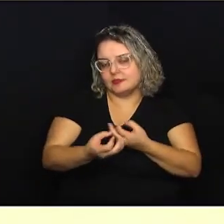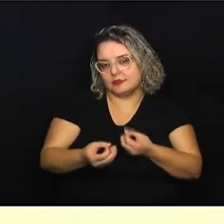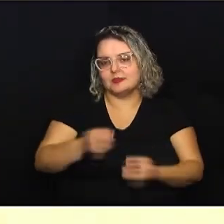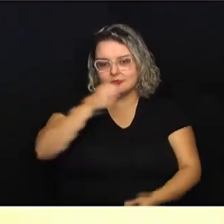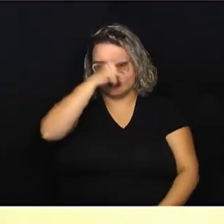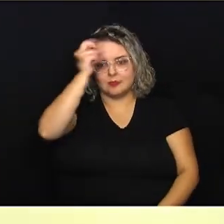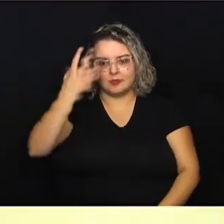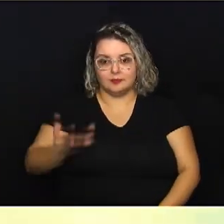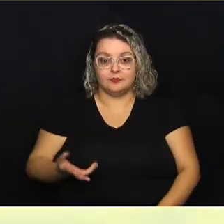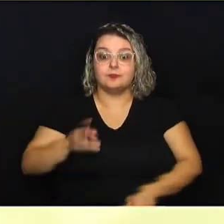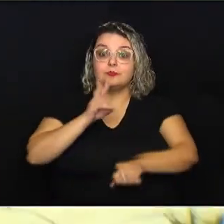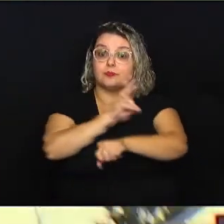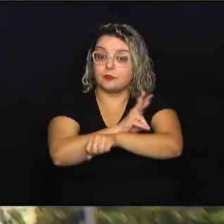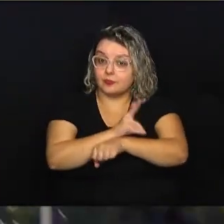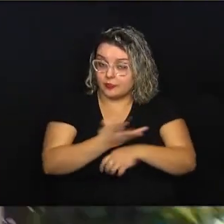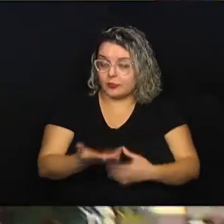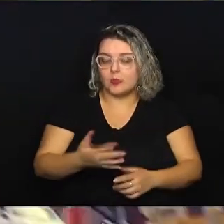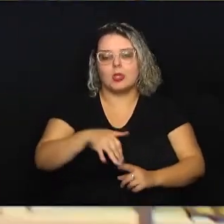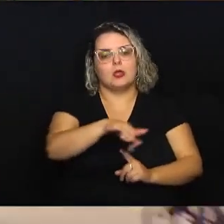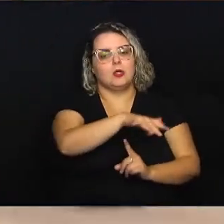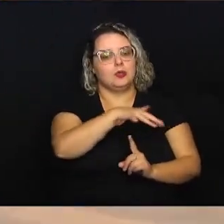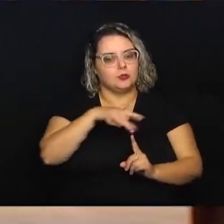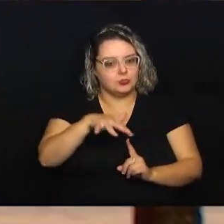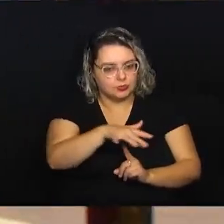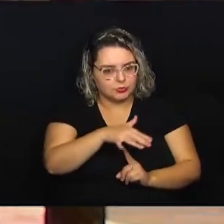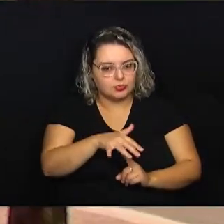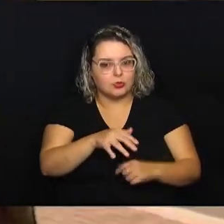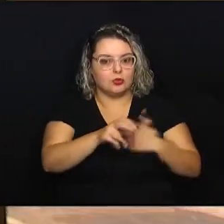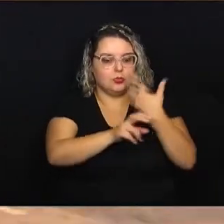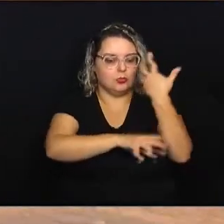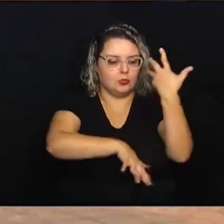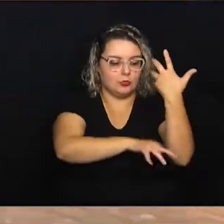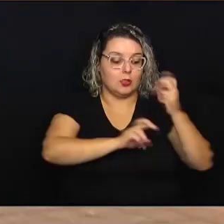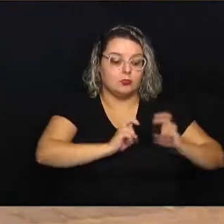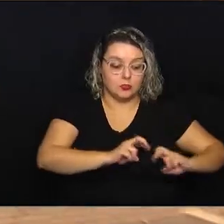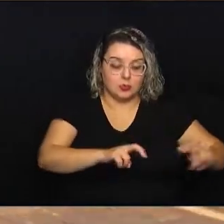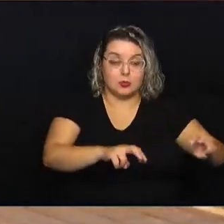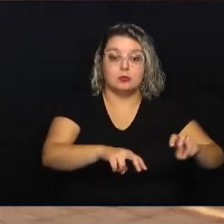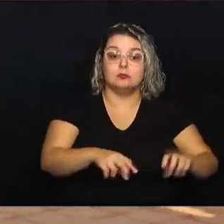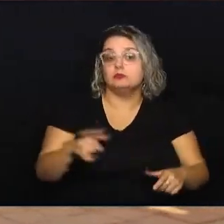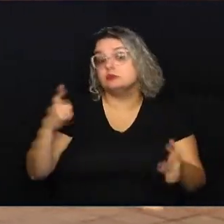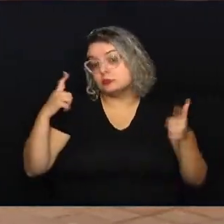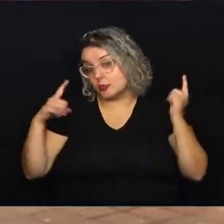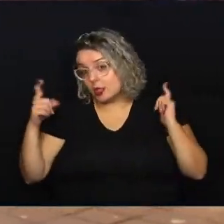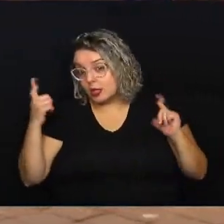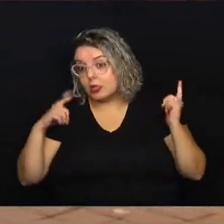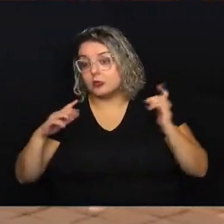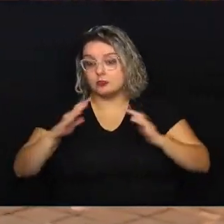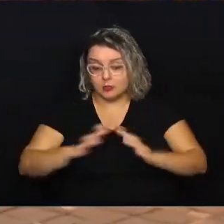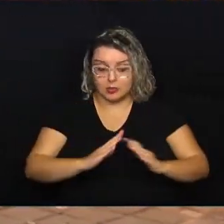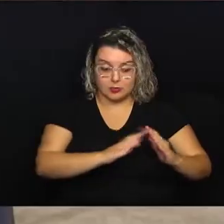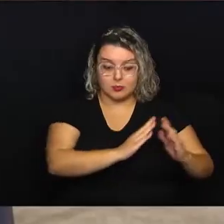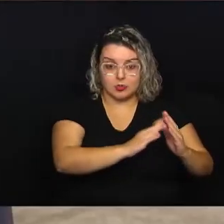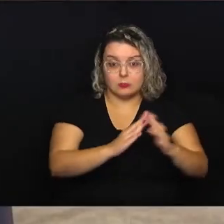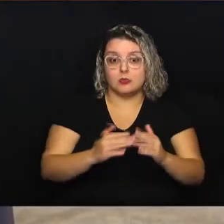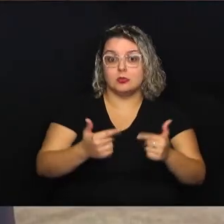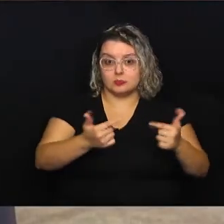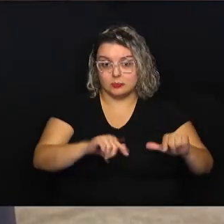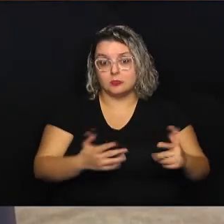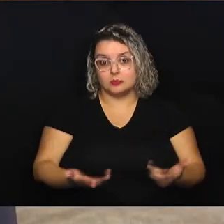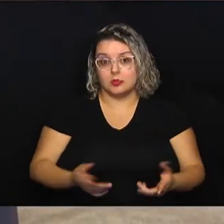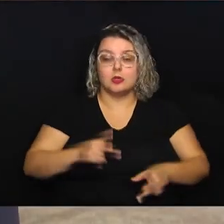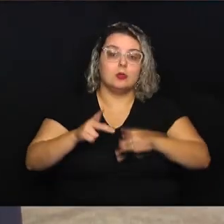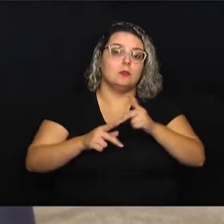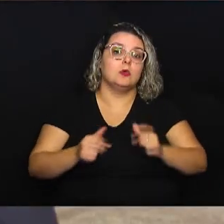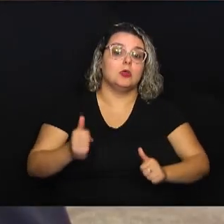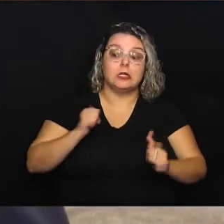de preservar o meio ambiente, o parque seria uma opção de lazer para os moradores da região. A população